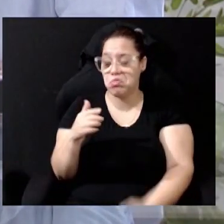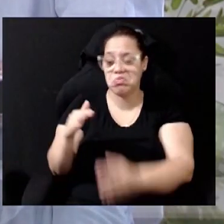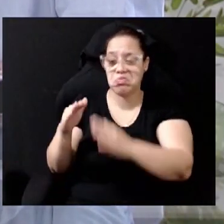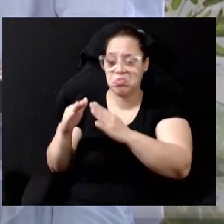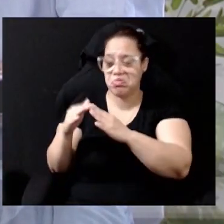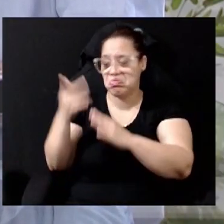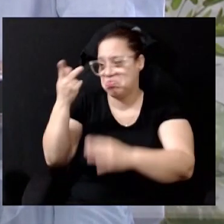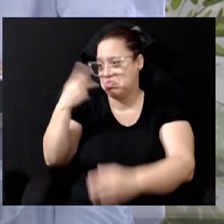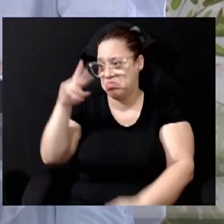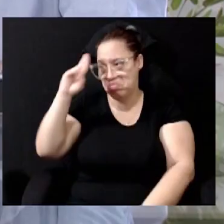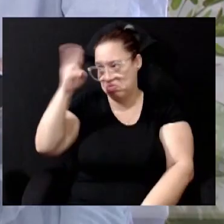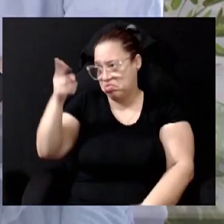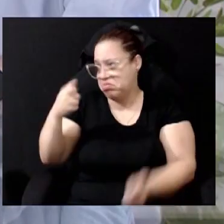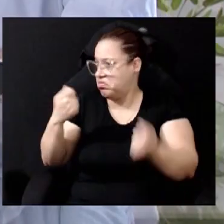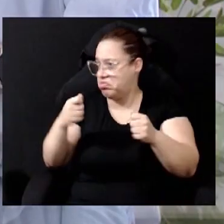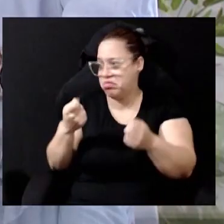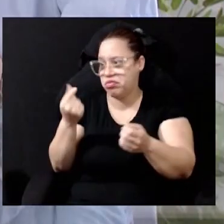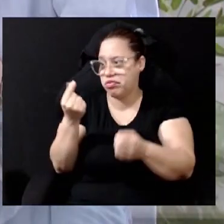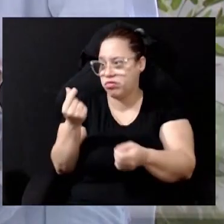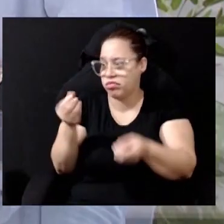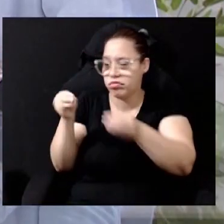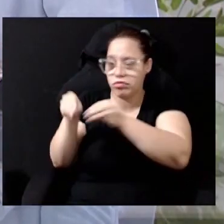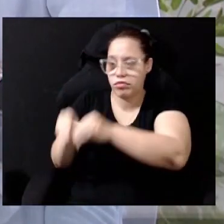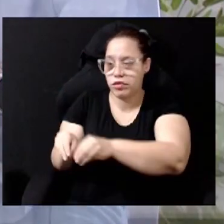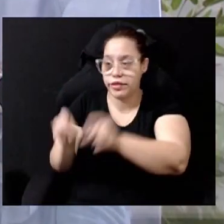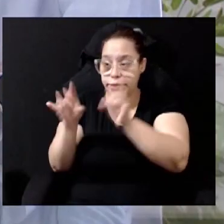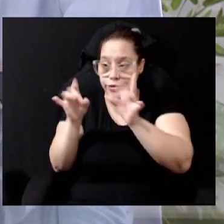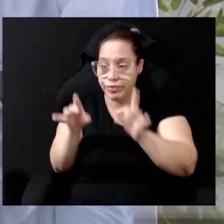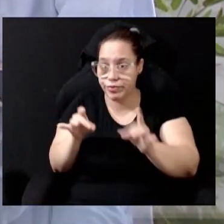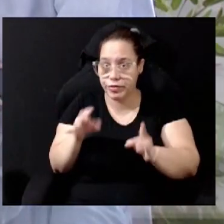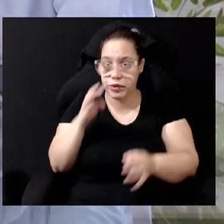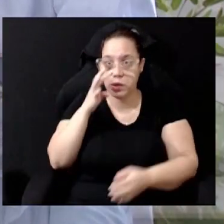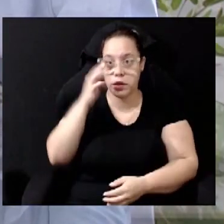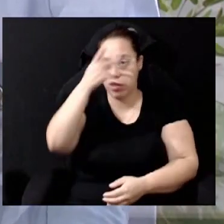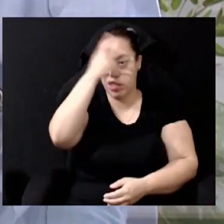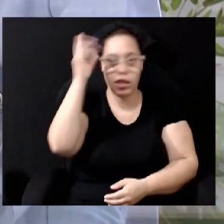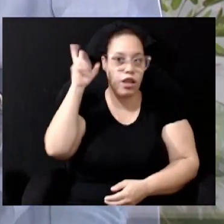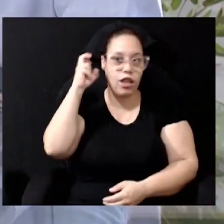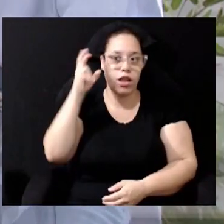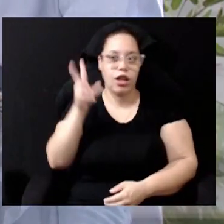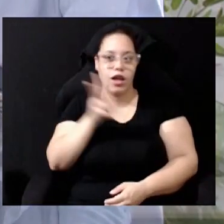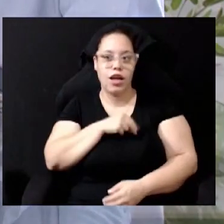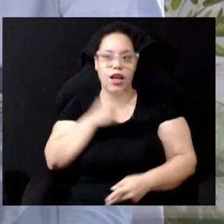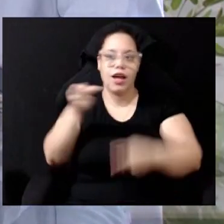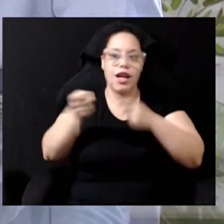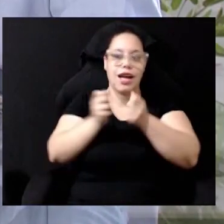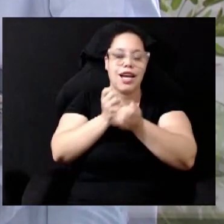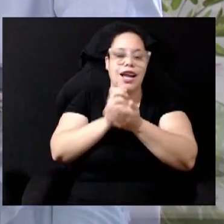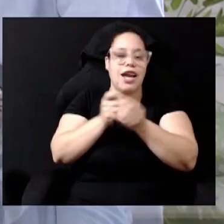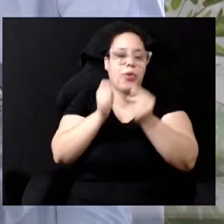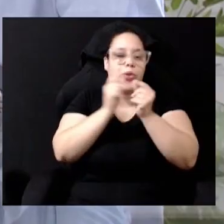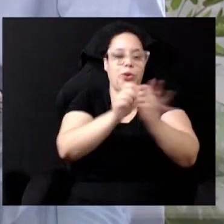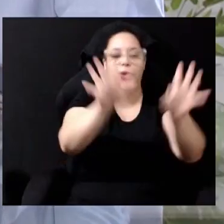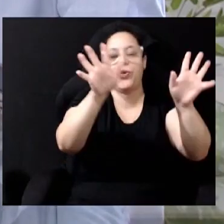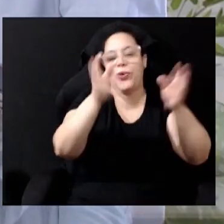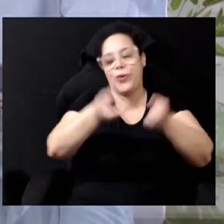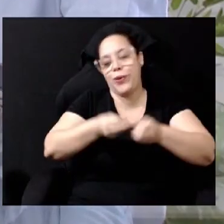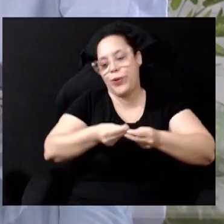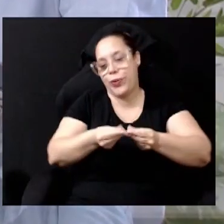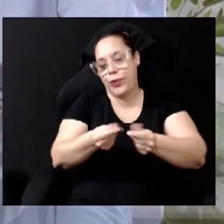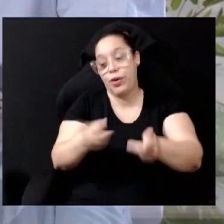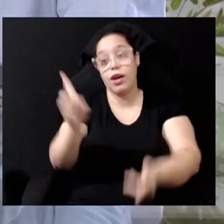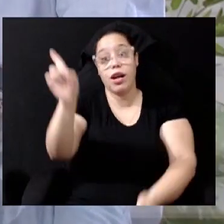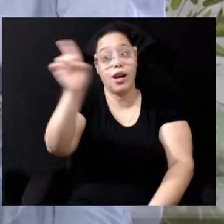vai precisar desse dinheiro, e aí as pessoas que estão agora aqui me ouvindo vão achar que eu vou dizer gasta todo o dinheiro. Não, não façam isso,